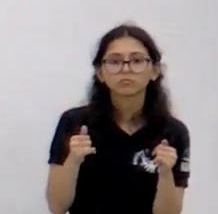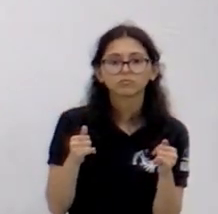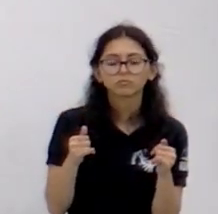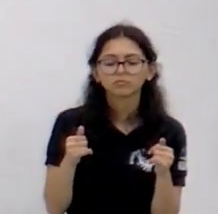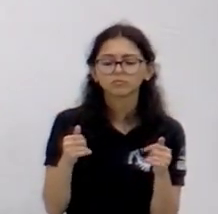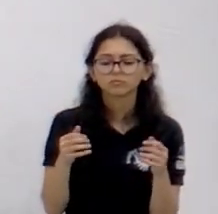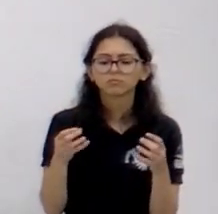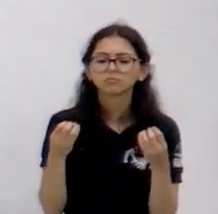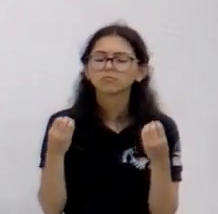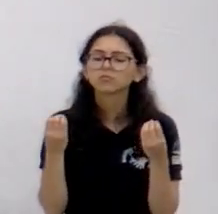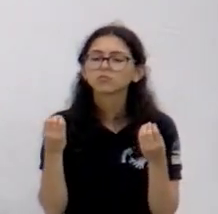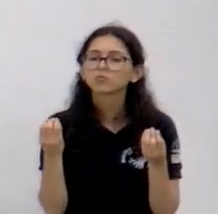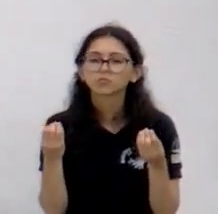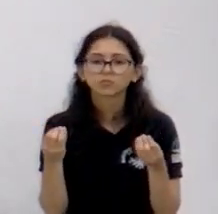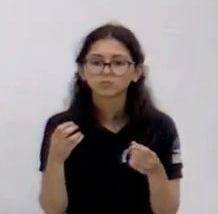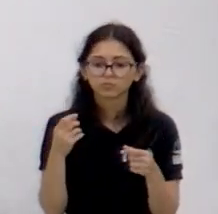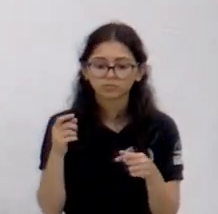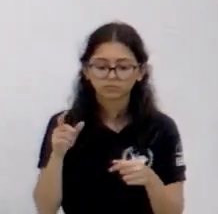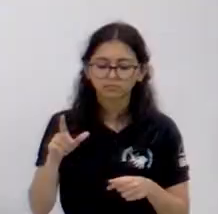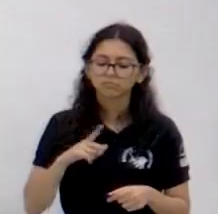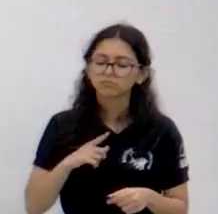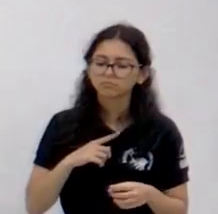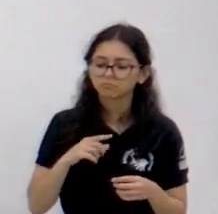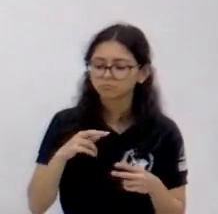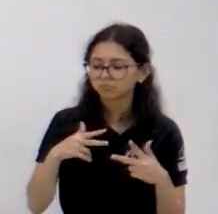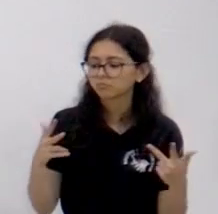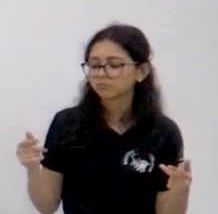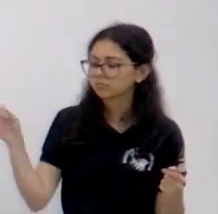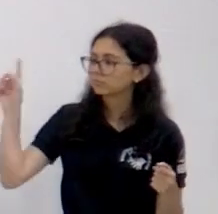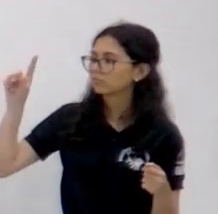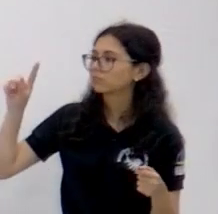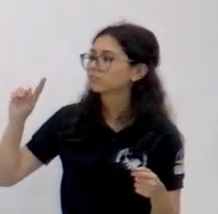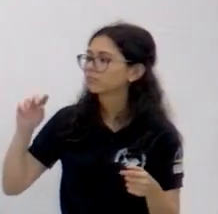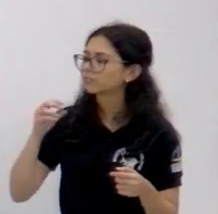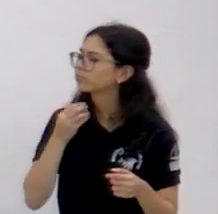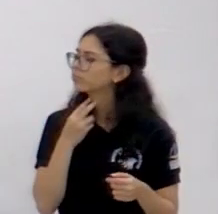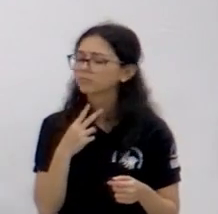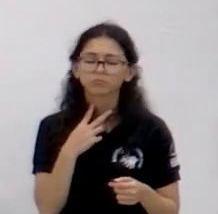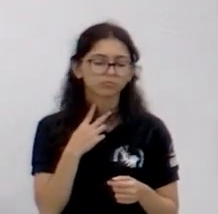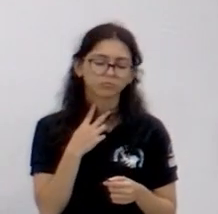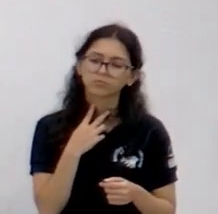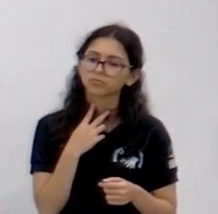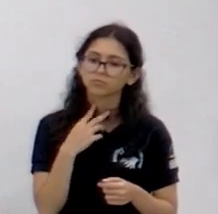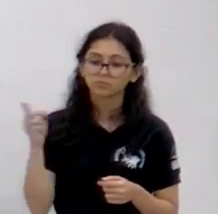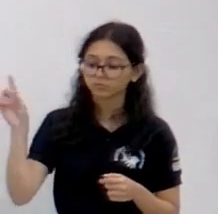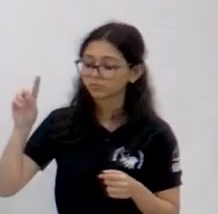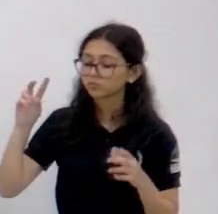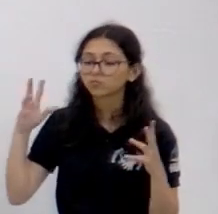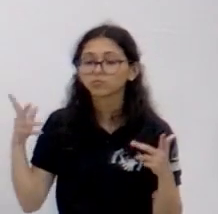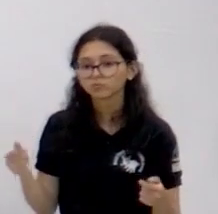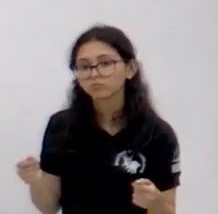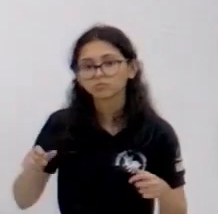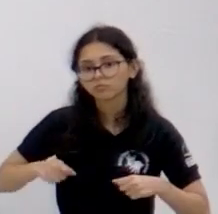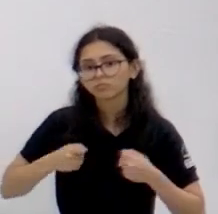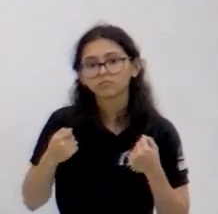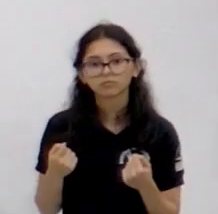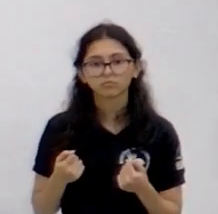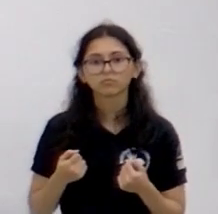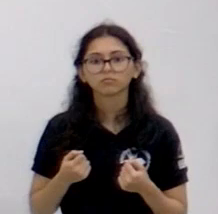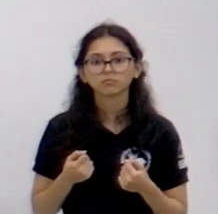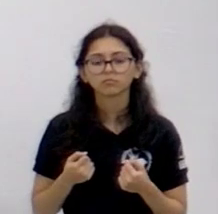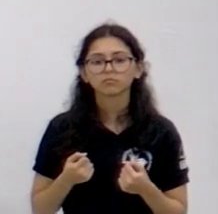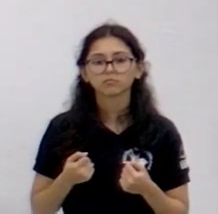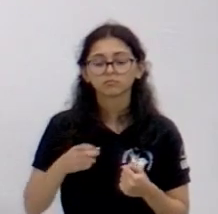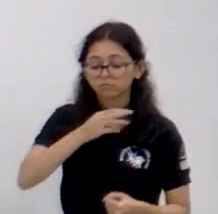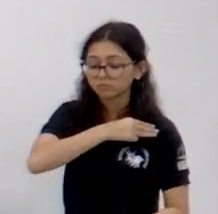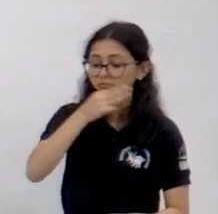impossível para Deus? E prontamente Maria diz: então, se é assim, eis aqui a serva